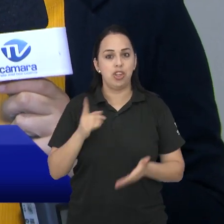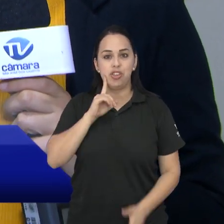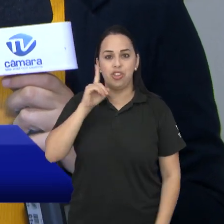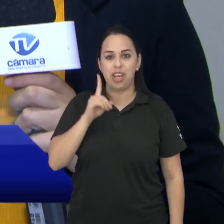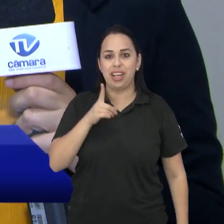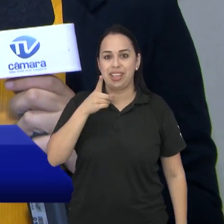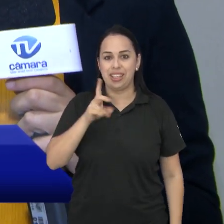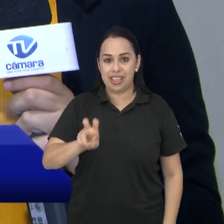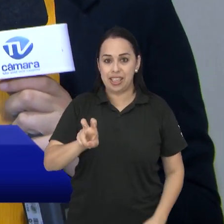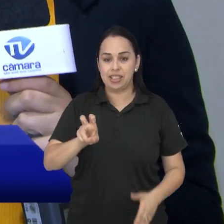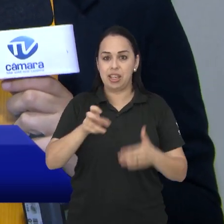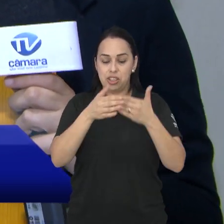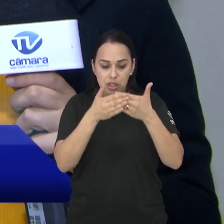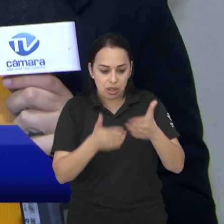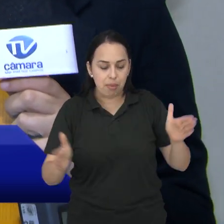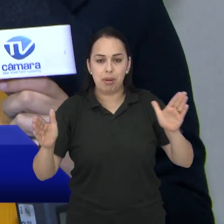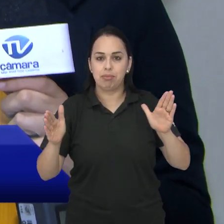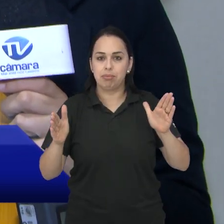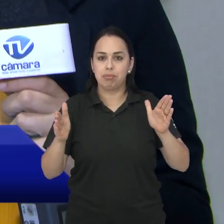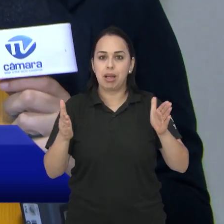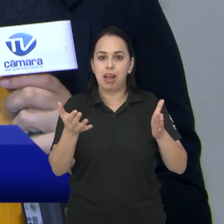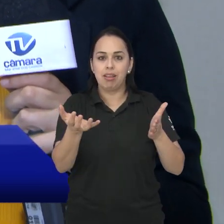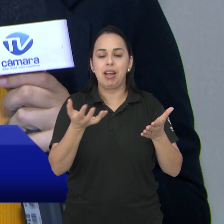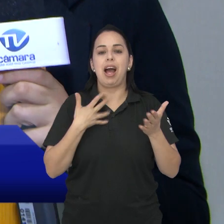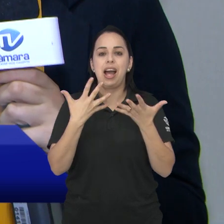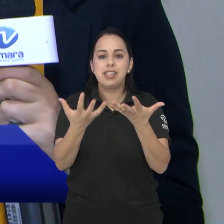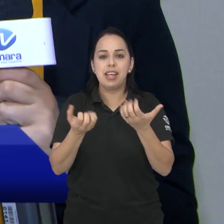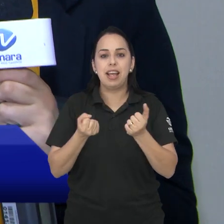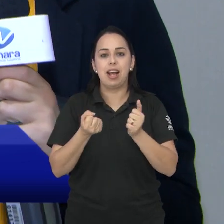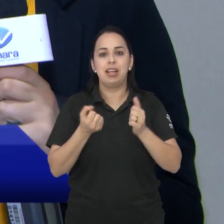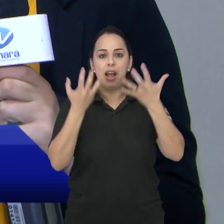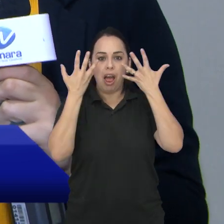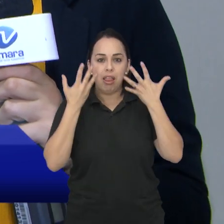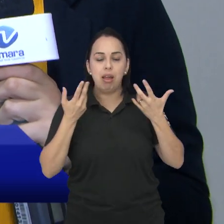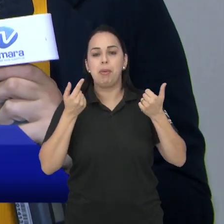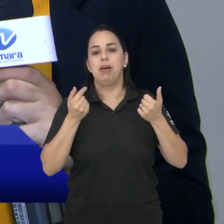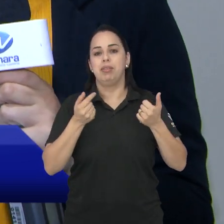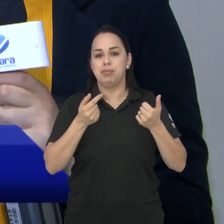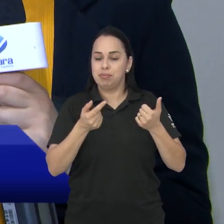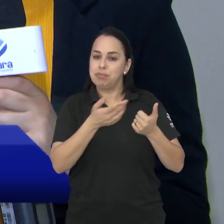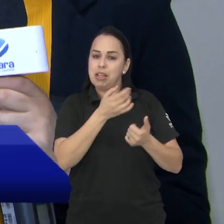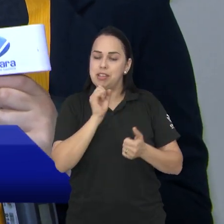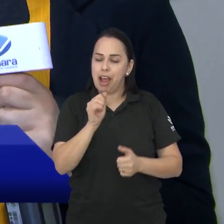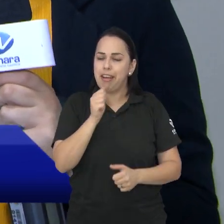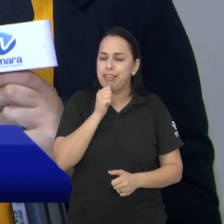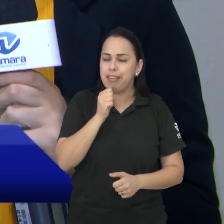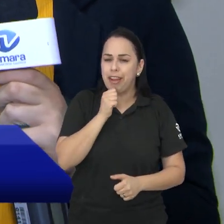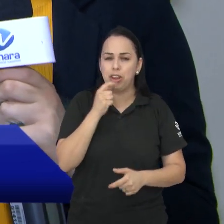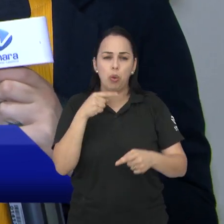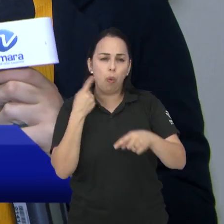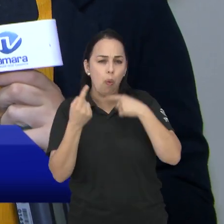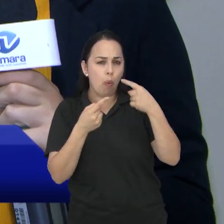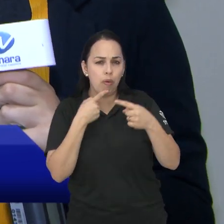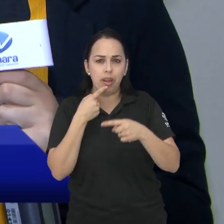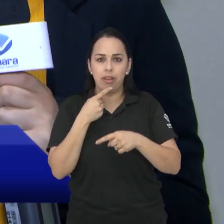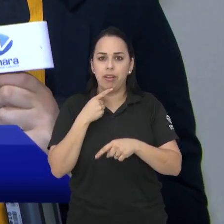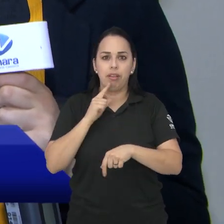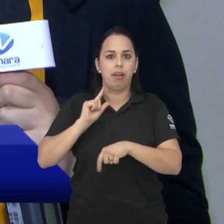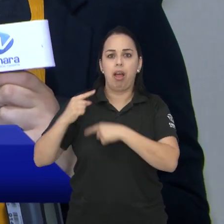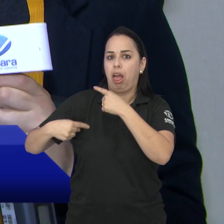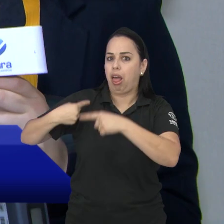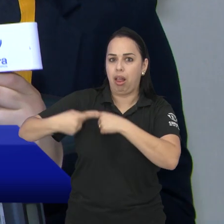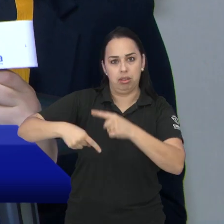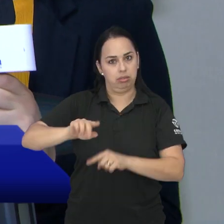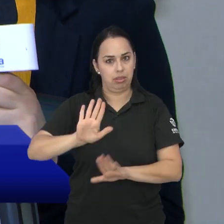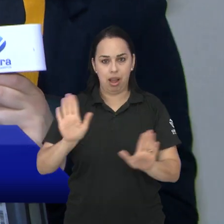15, abriu o prazo, então, para entrega da declaração do imposto de renda. Então, se você ainda tem alguma dúvida, não deixa para a última hora, viu?